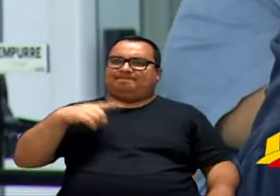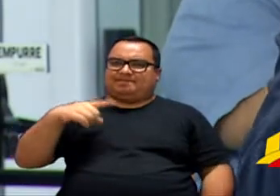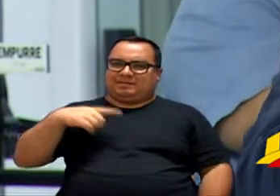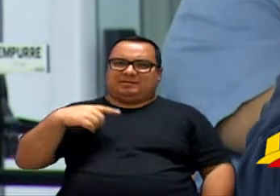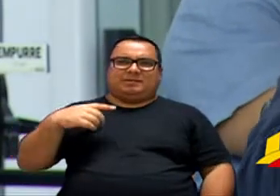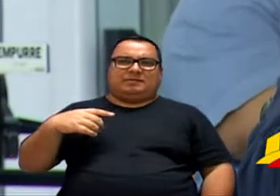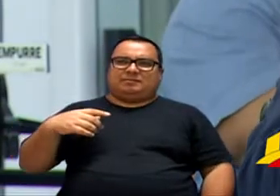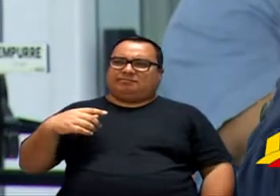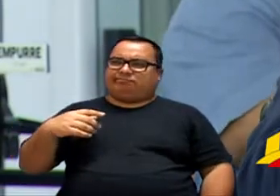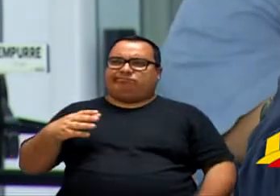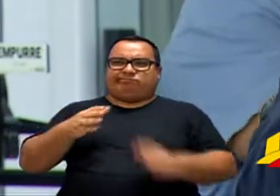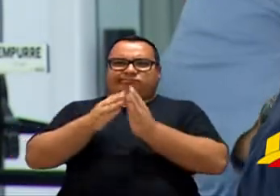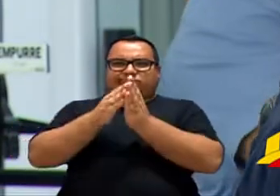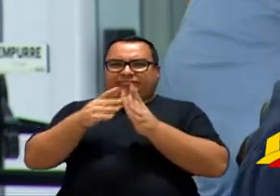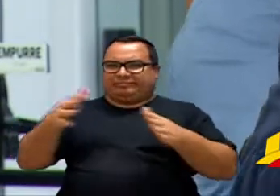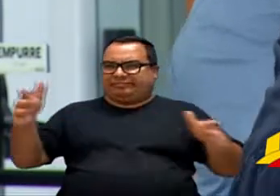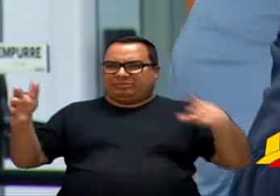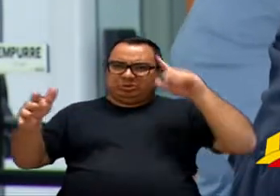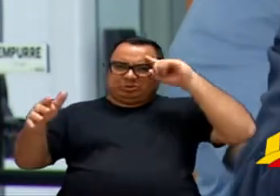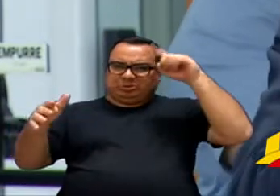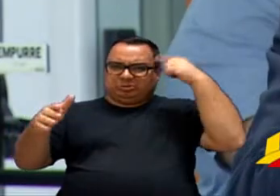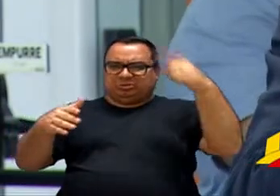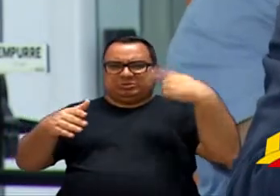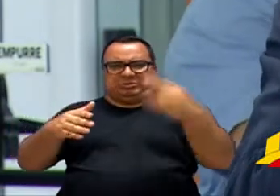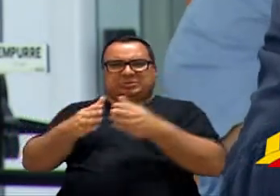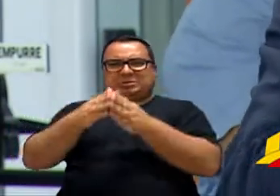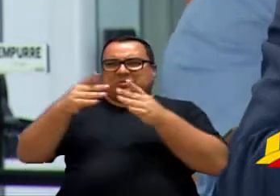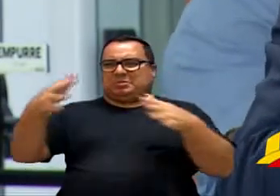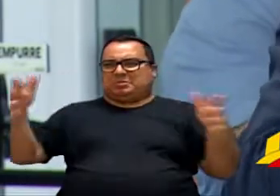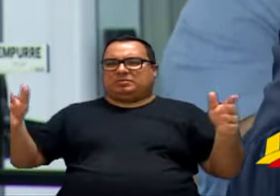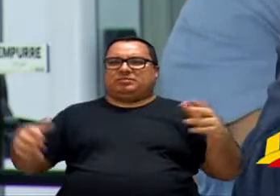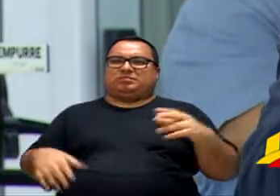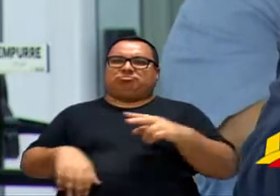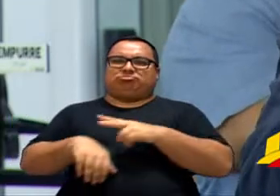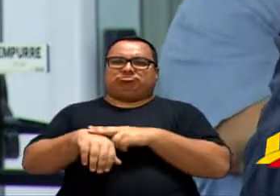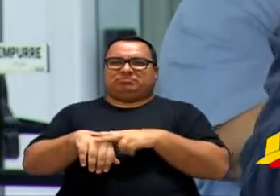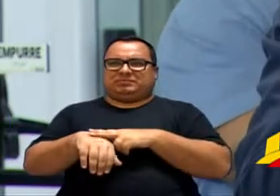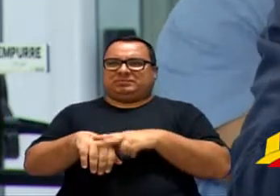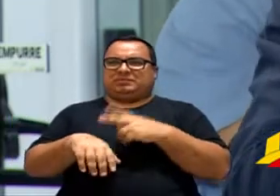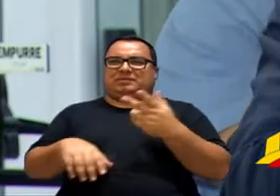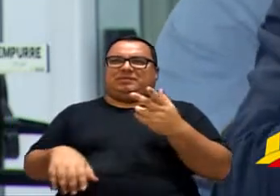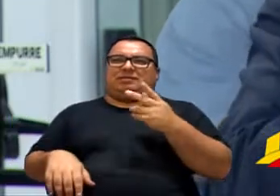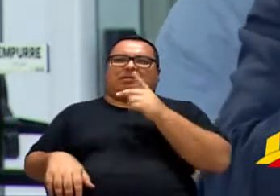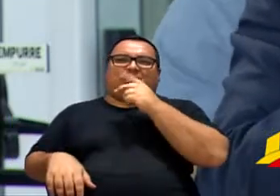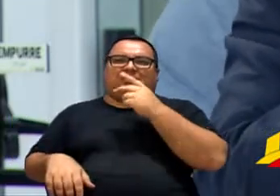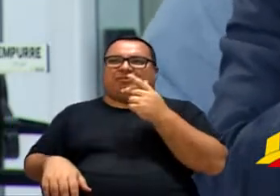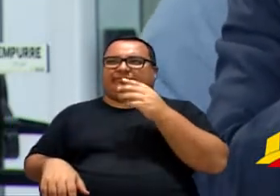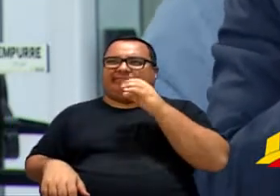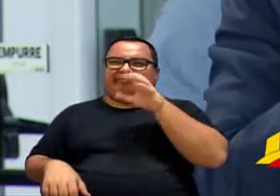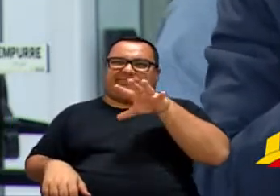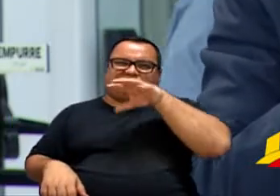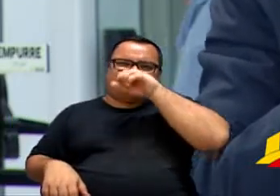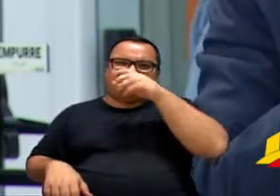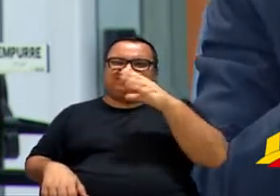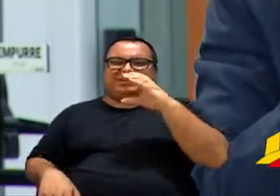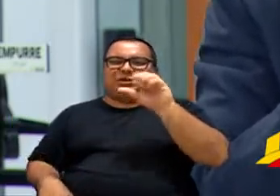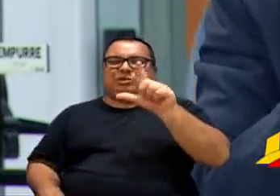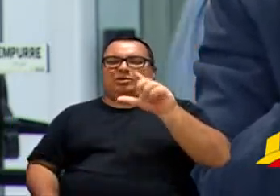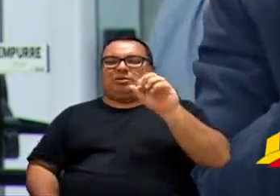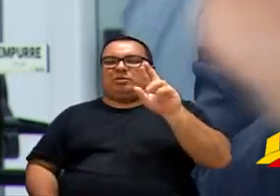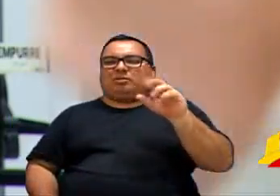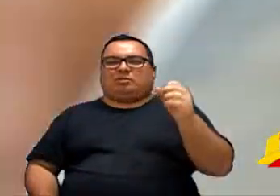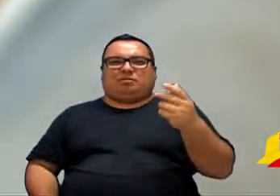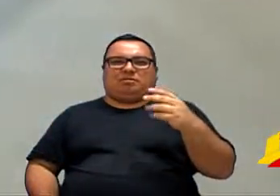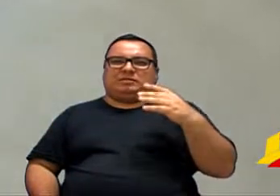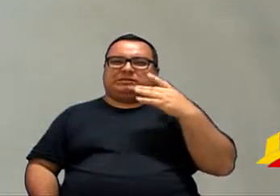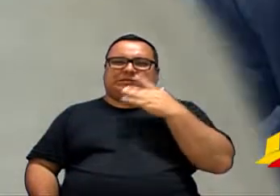ou era era esverdeada com mau cheiro ou ela tava amarelada ou ela tava com excesso cloro o pessoal